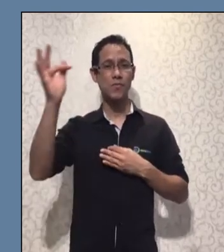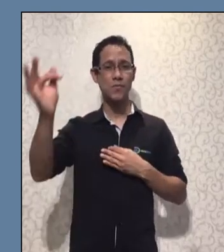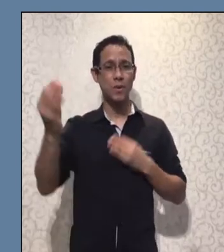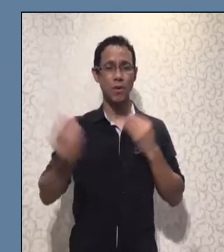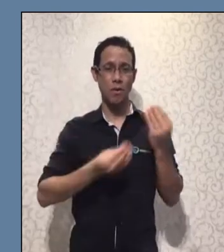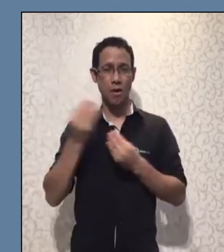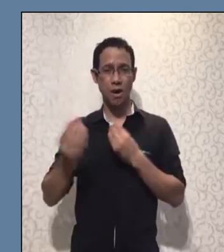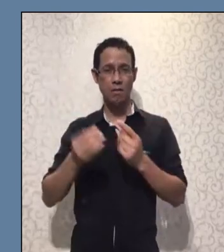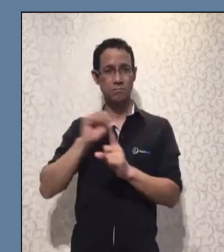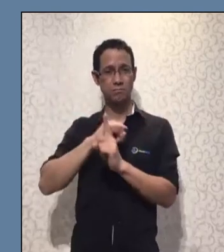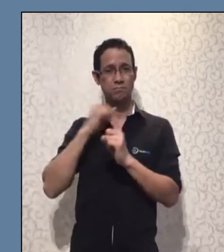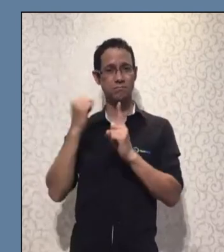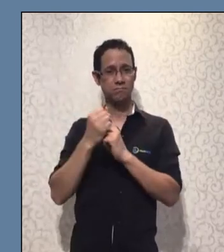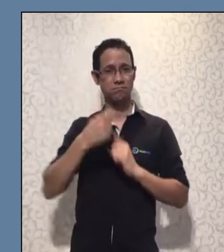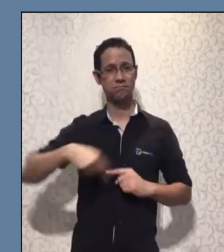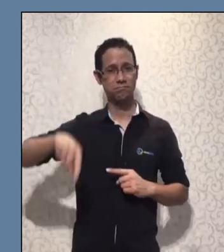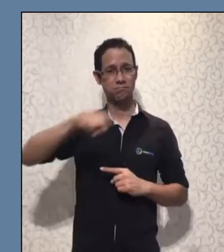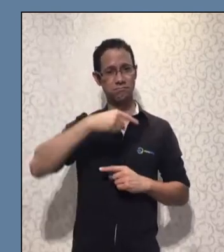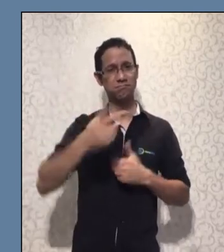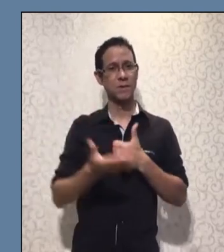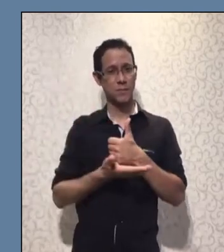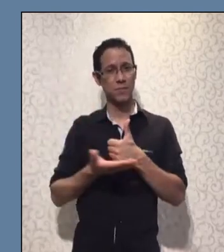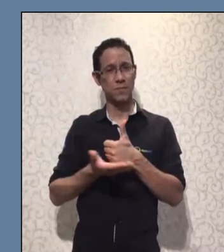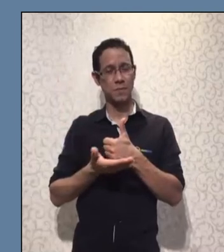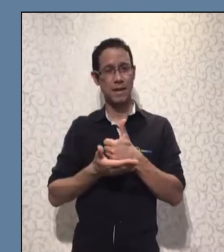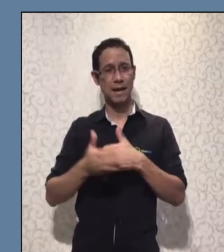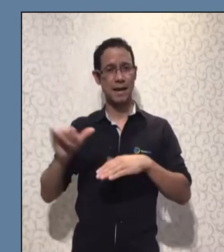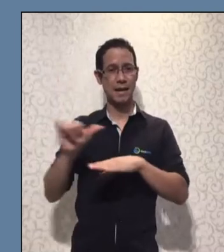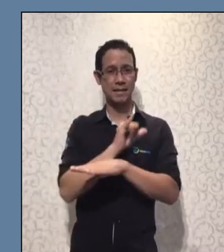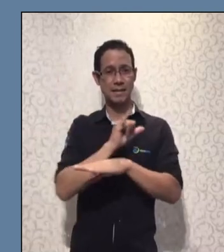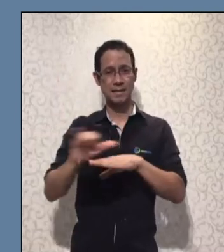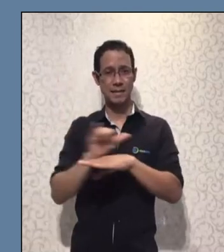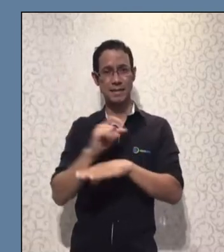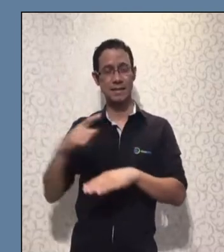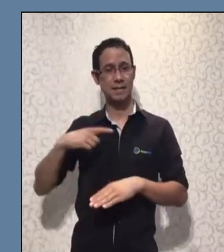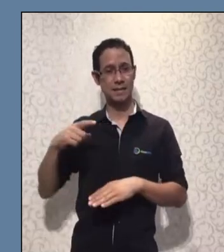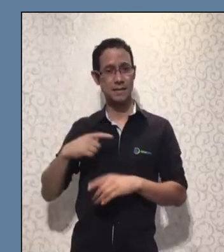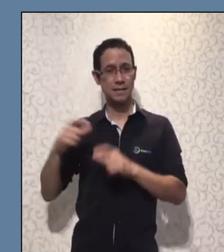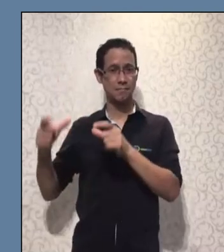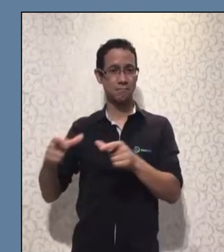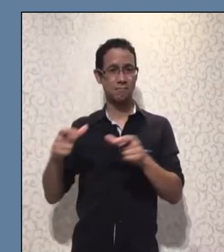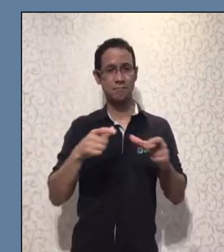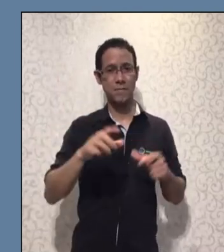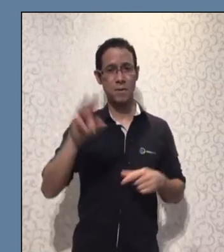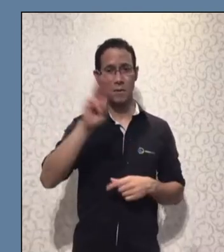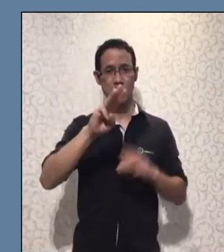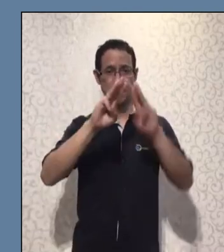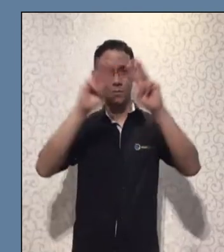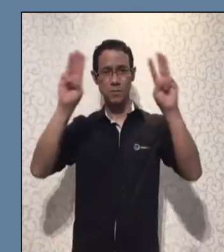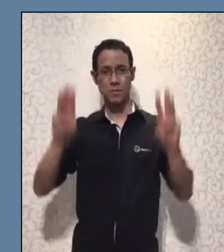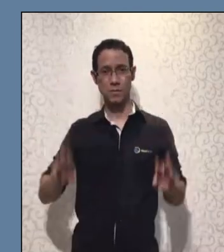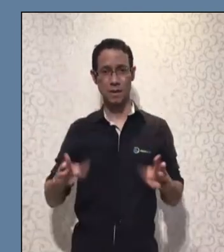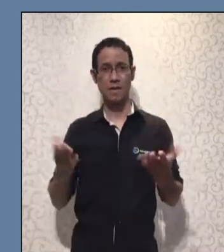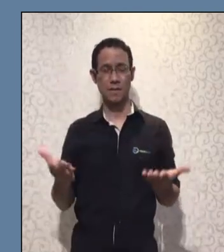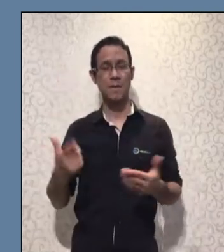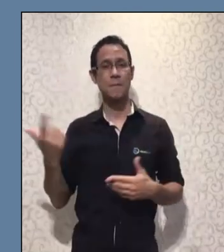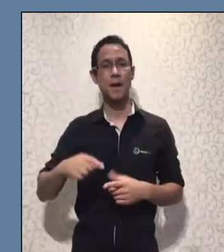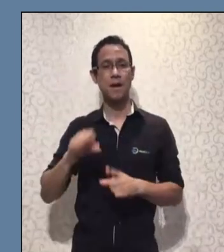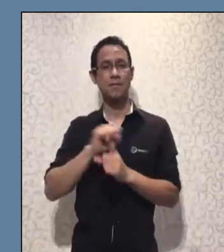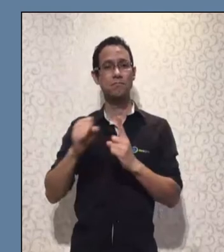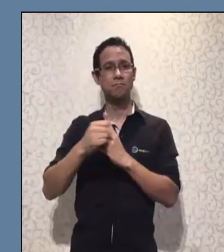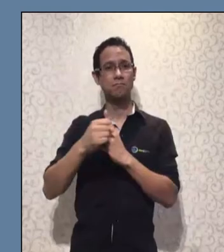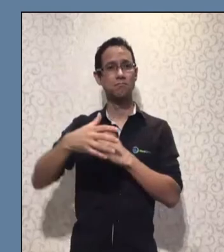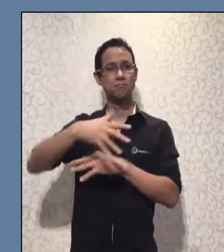que nos parece ser fundamental na estratégia de existência dos museus, né? Mas como dentro desse papel socializante se enquadram